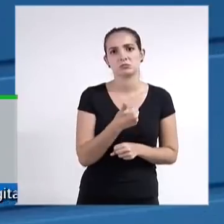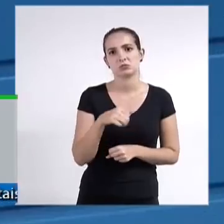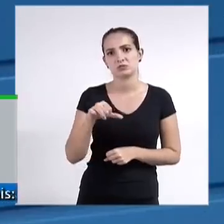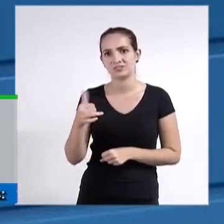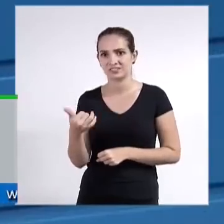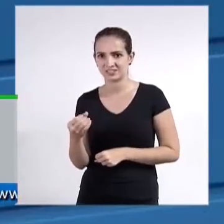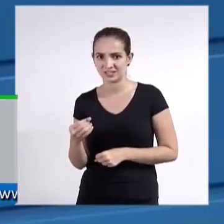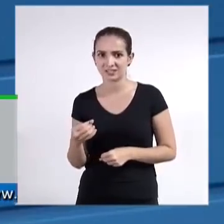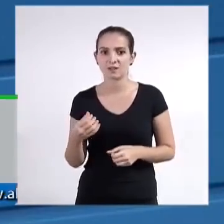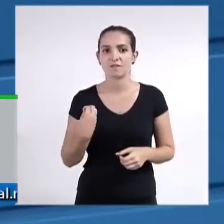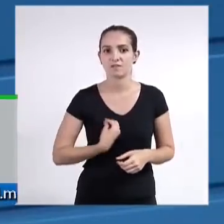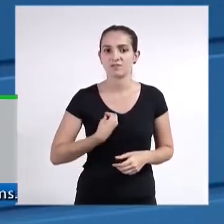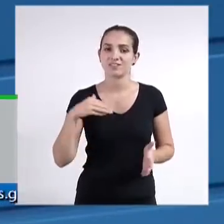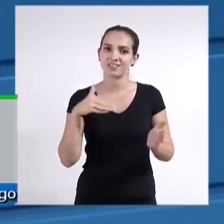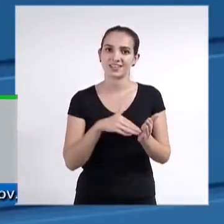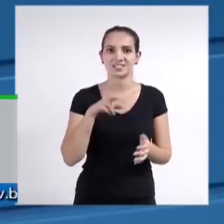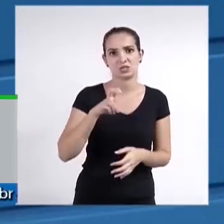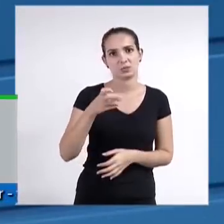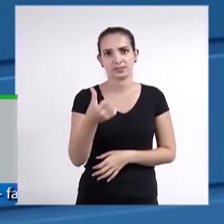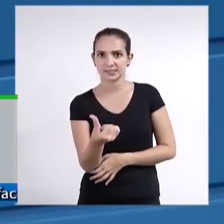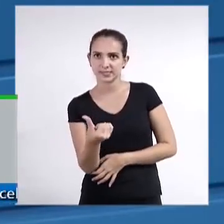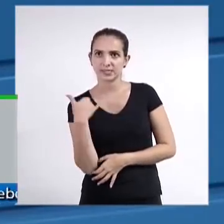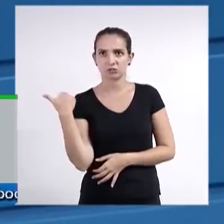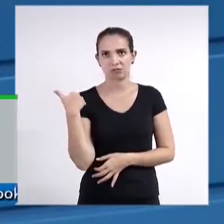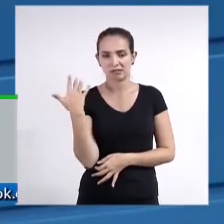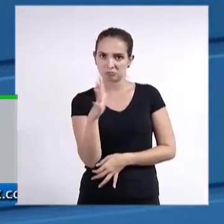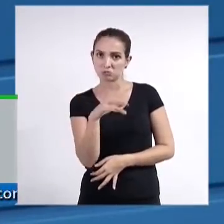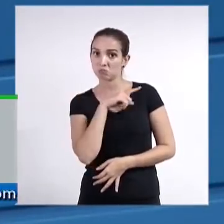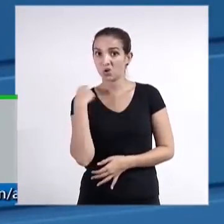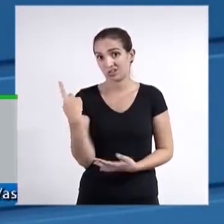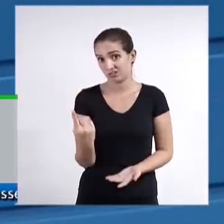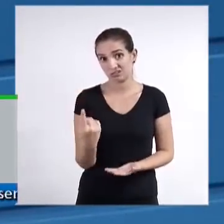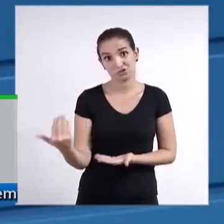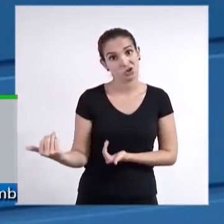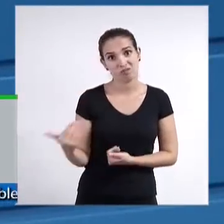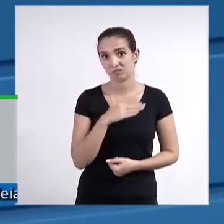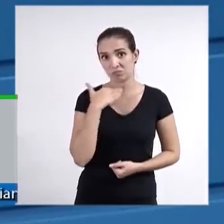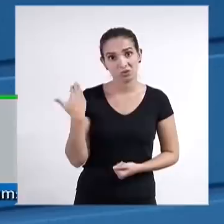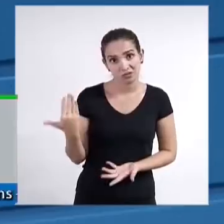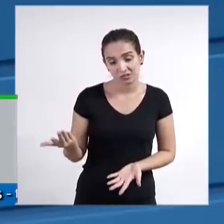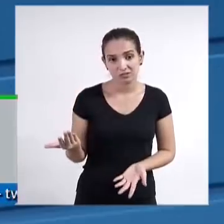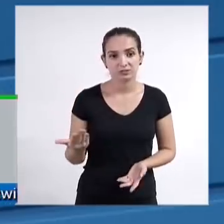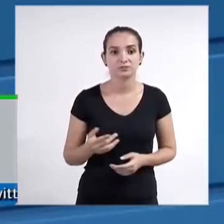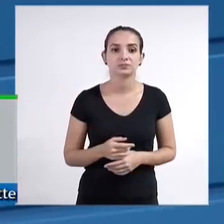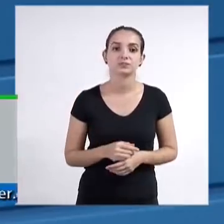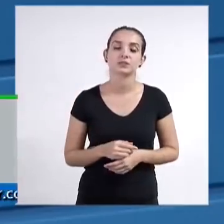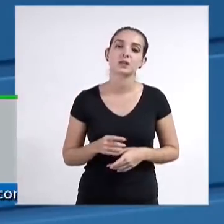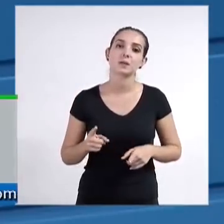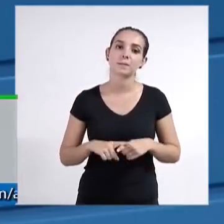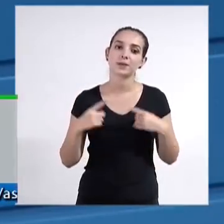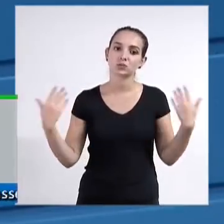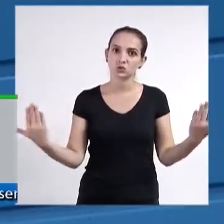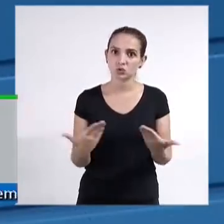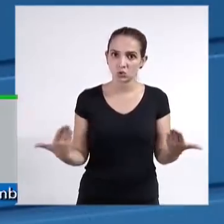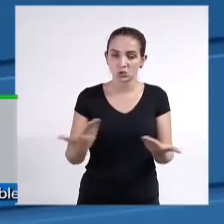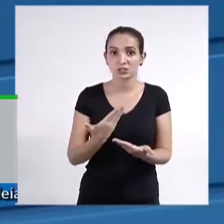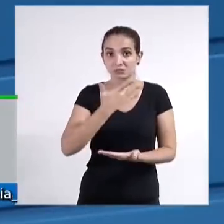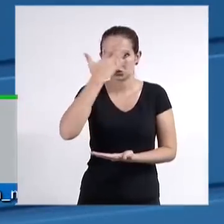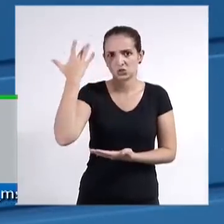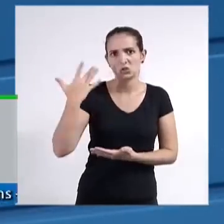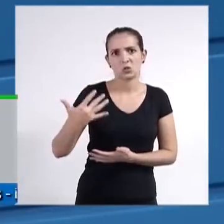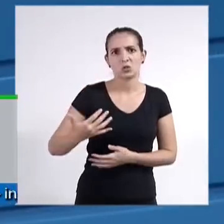vida era de 50, 56 anos, nessa média. E cada minuto que passa, a expectativa de vida do brasileiro